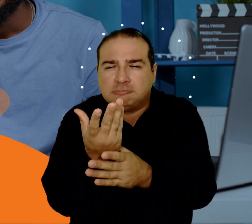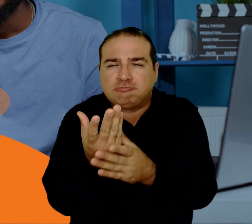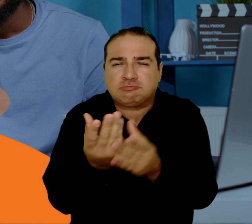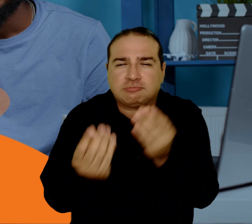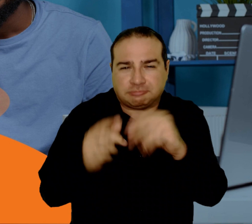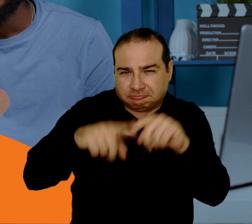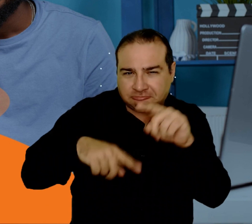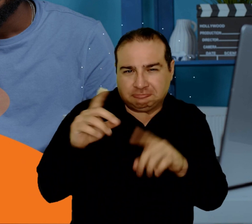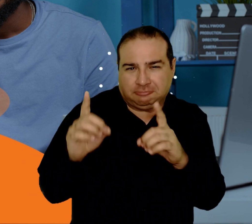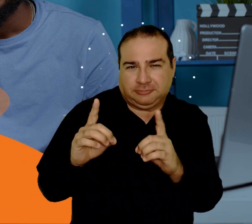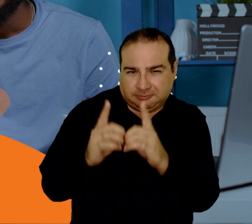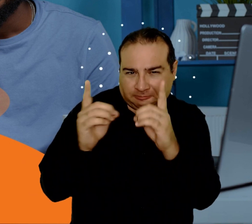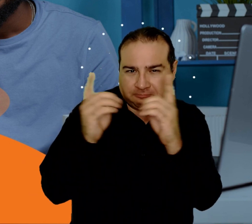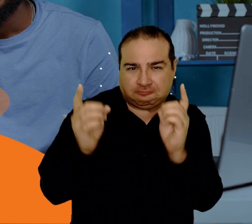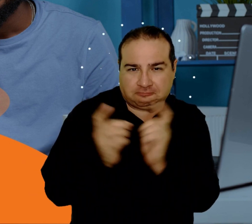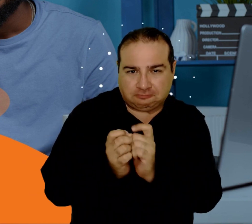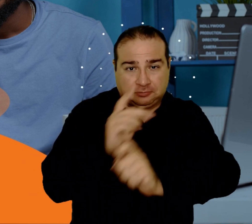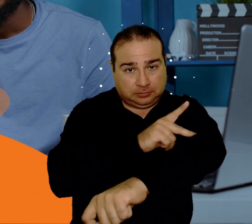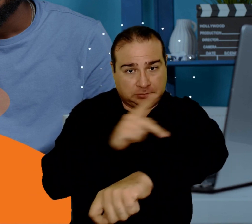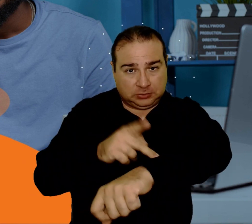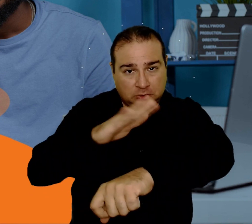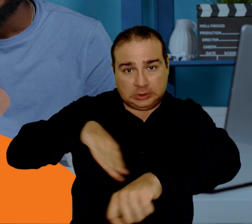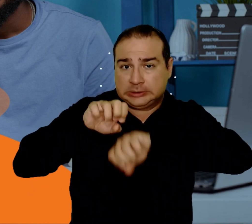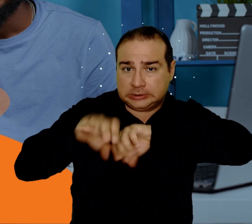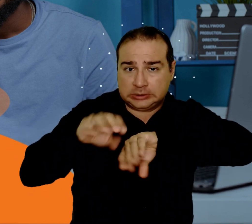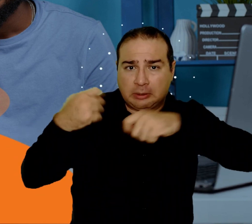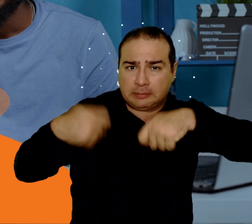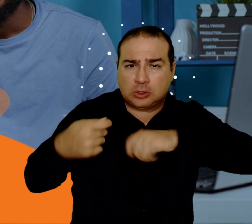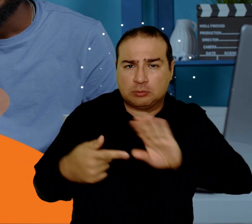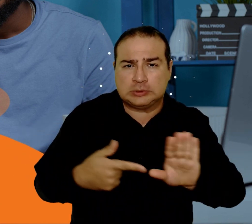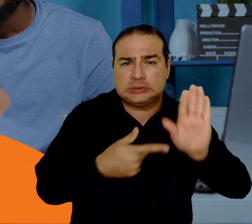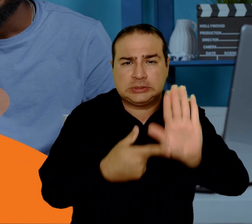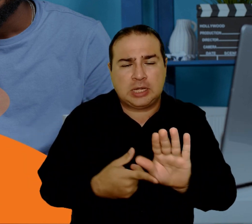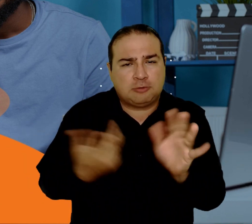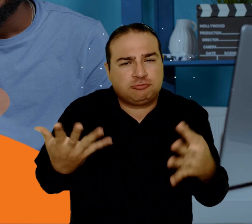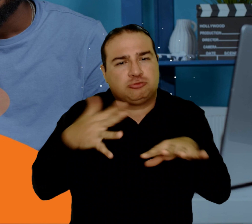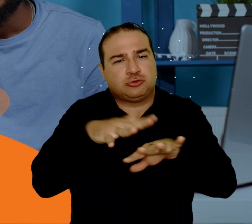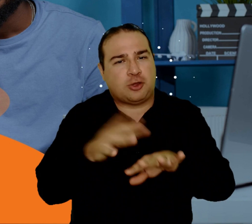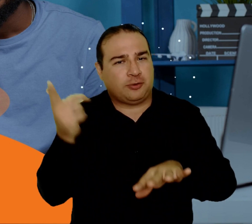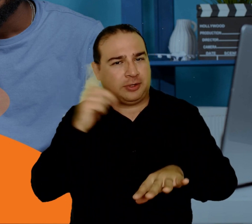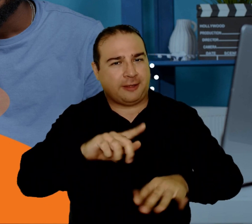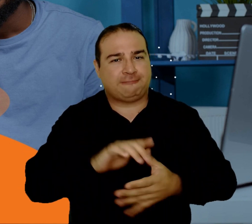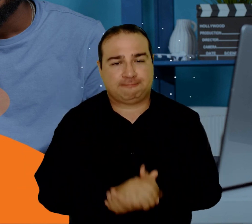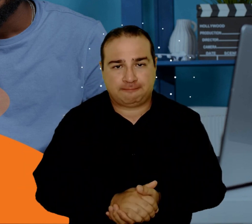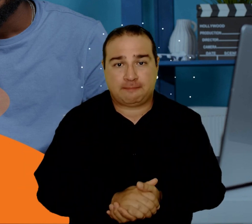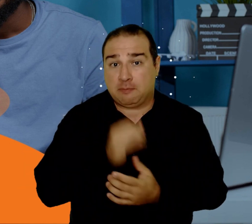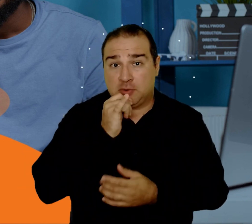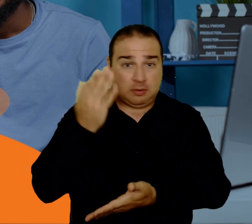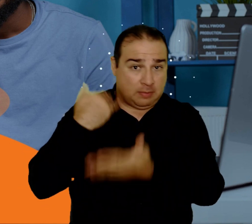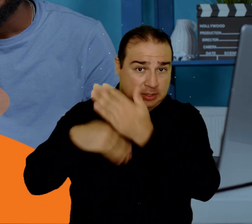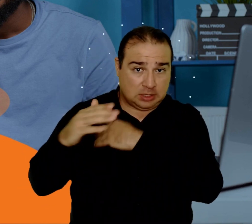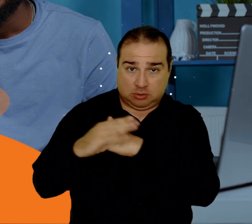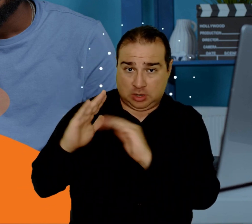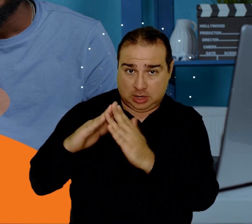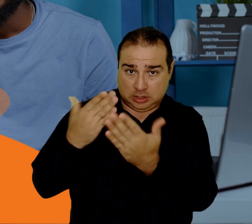criar materiais pedagógicos alternativos, né, o que é necessário para viabilizar a inclusão. A gente atendeu, por exemplo,